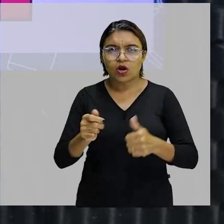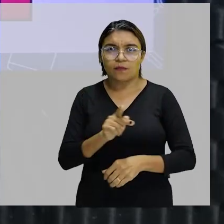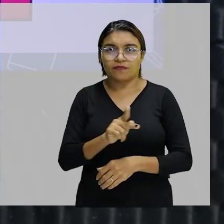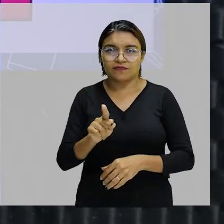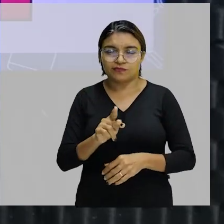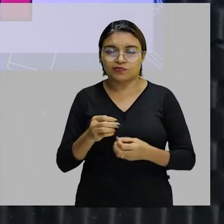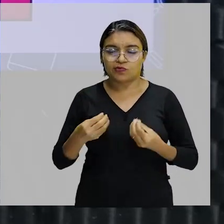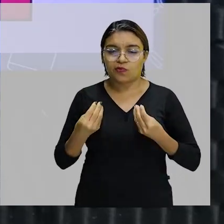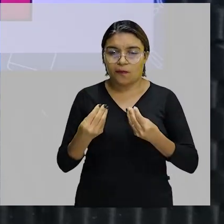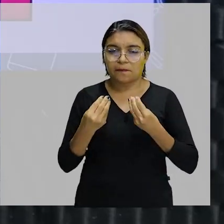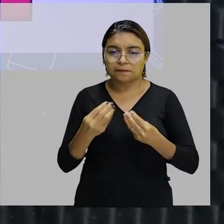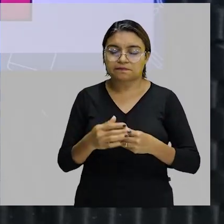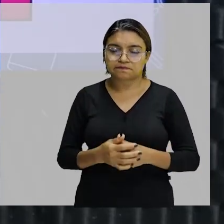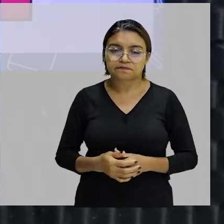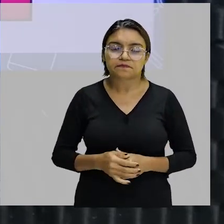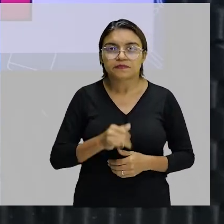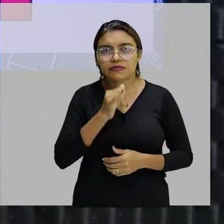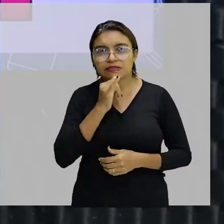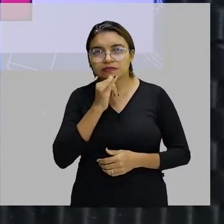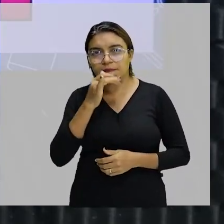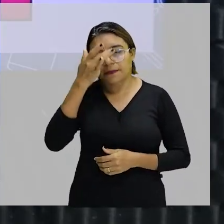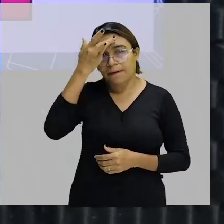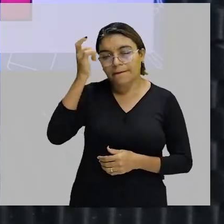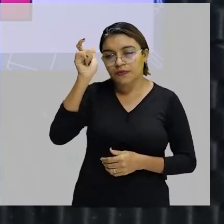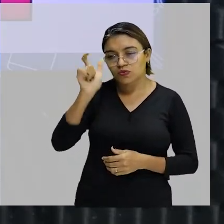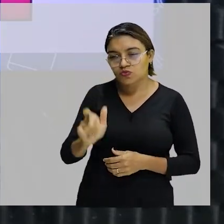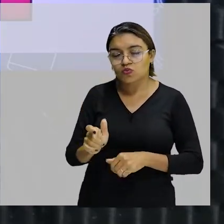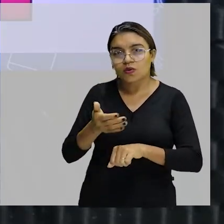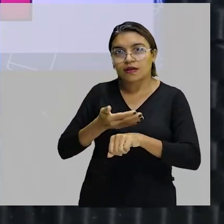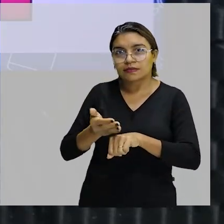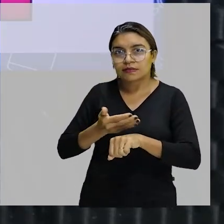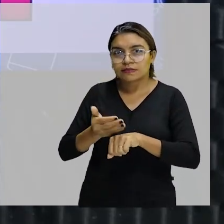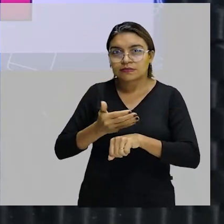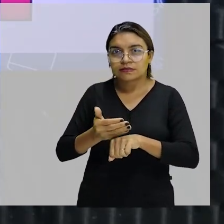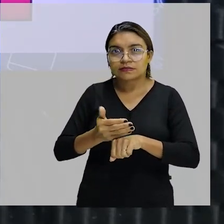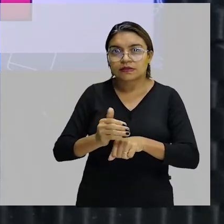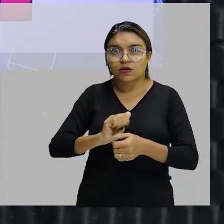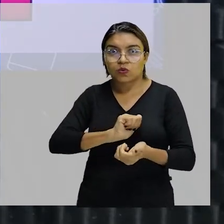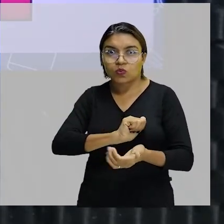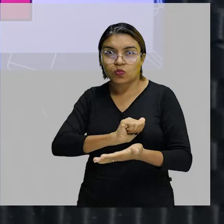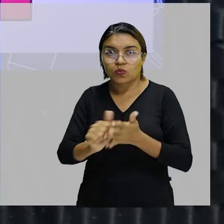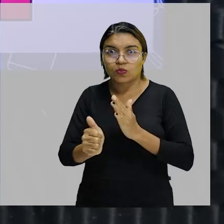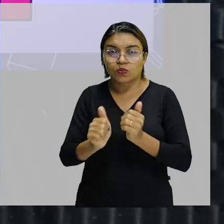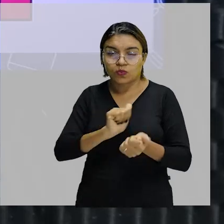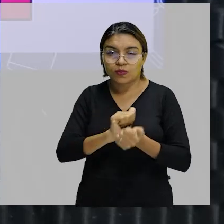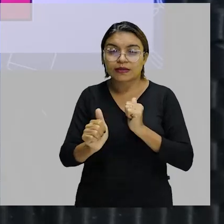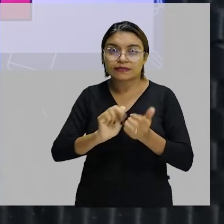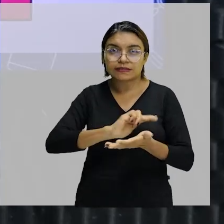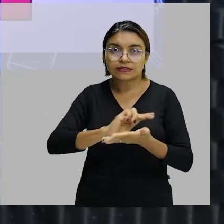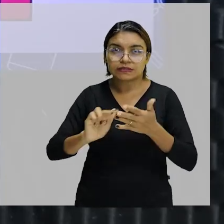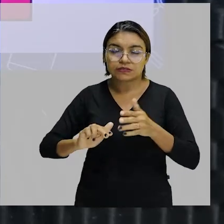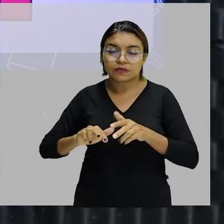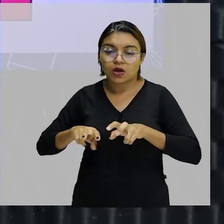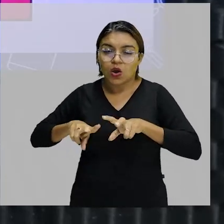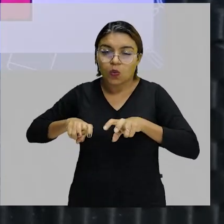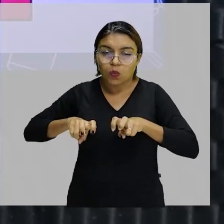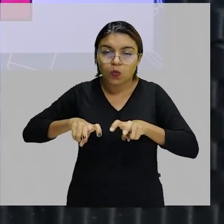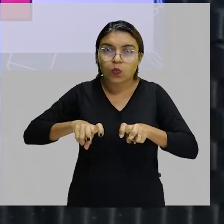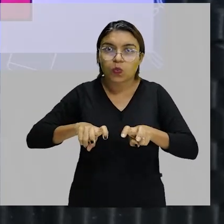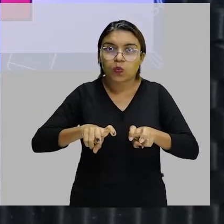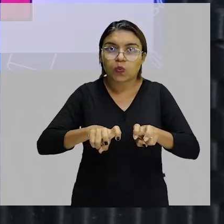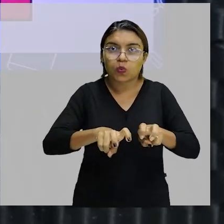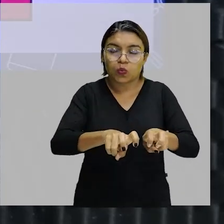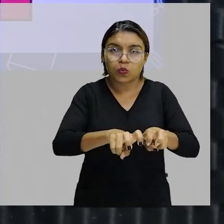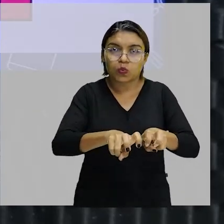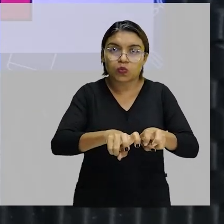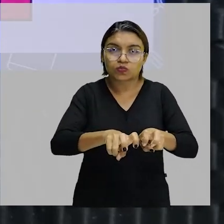Vamos lá. O indivíduo ele vai praticar o atletismo aqui. Uma corrida, por exemplo, um treino de corrida. Ele